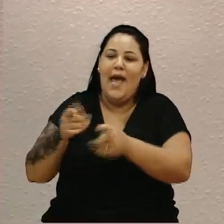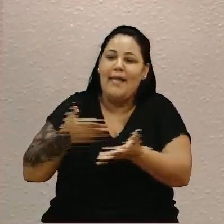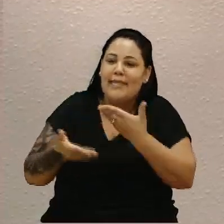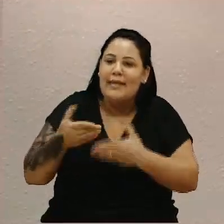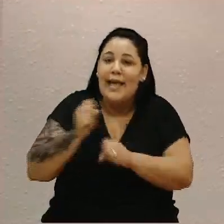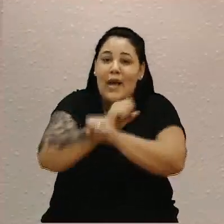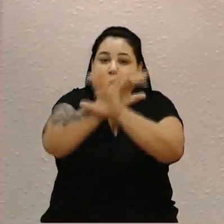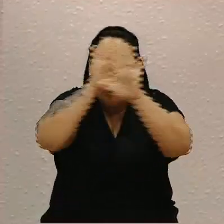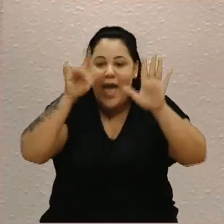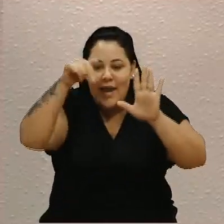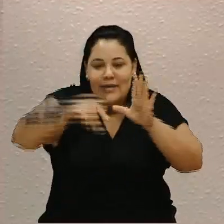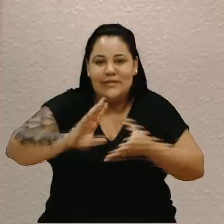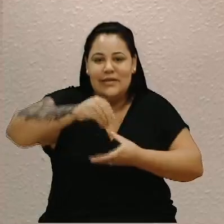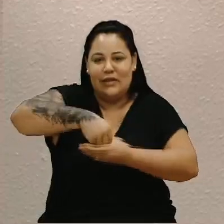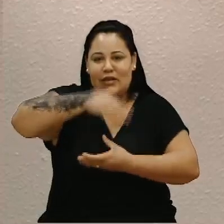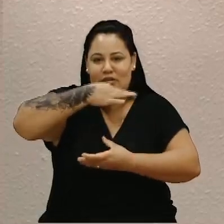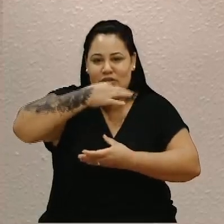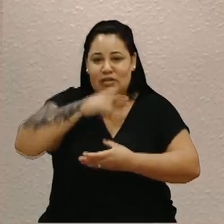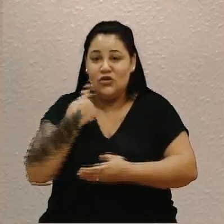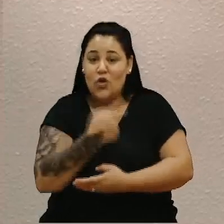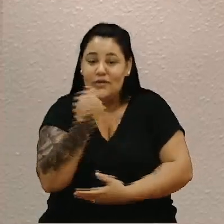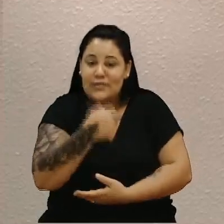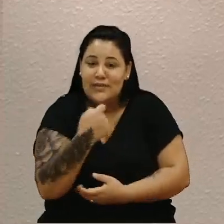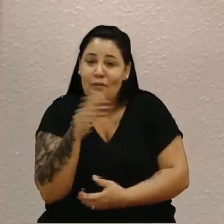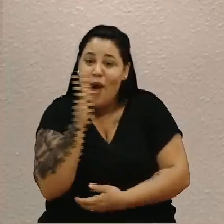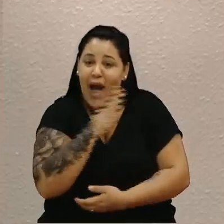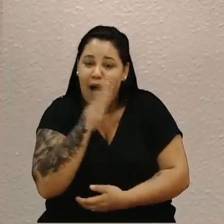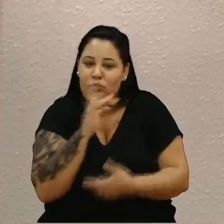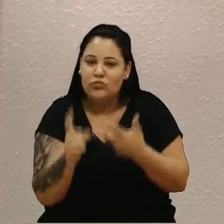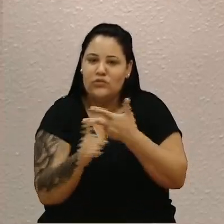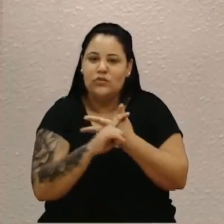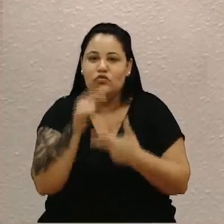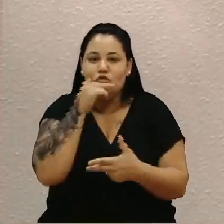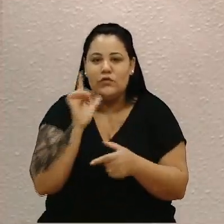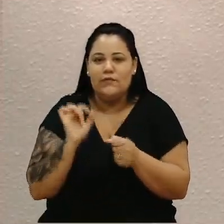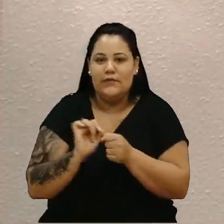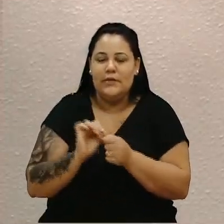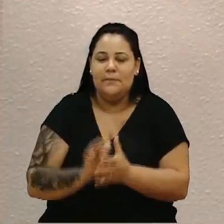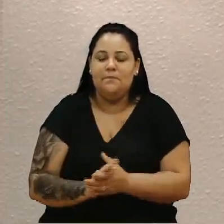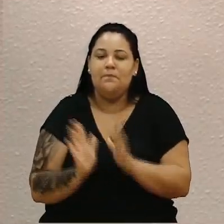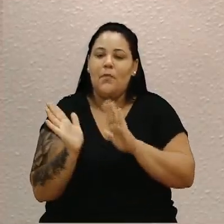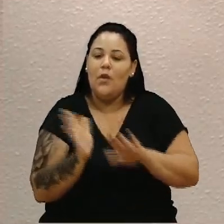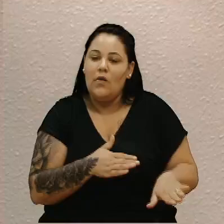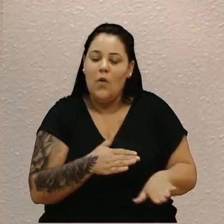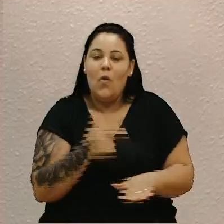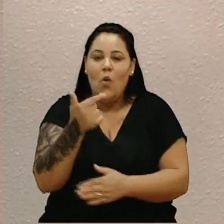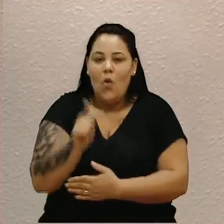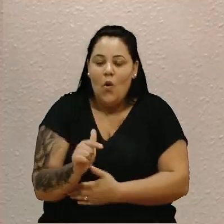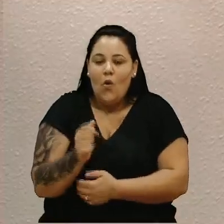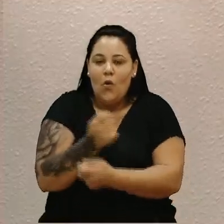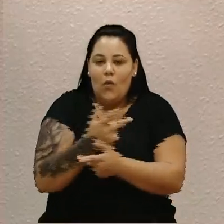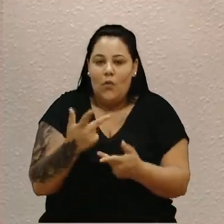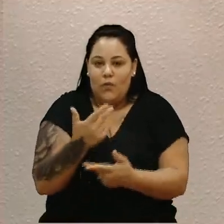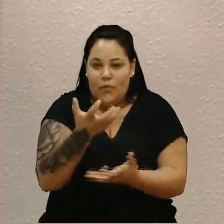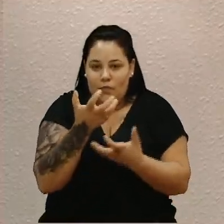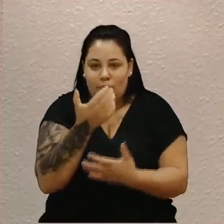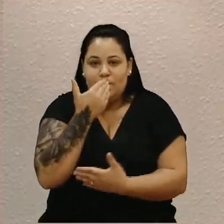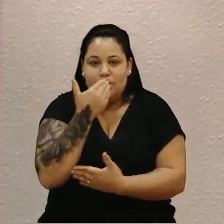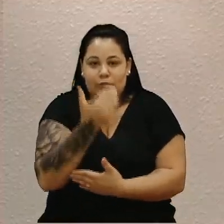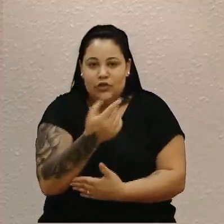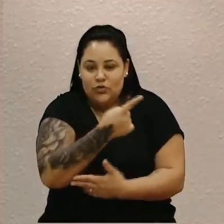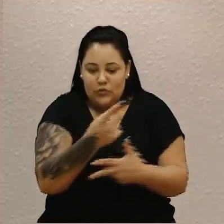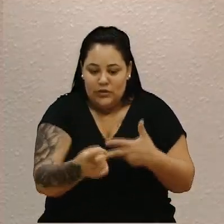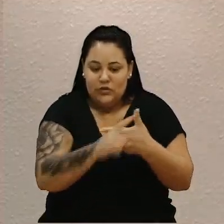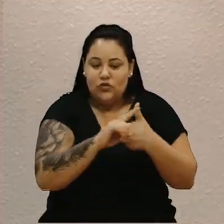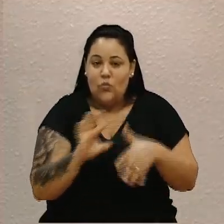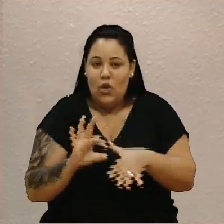nossa cidade. E aí a gente precisa da agilidade do Executivo para isso. Outra coisa que eu queria pedir para o Executivo e para os líderes